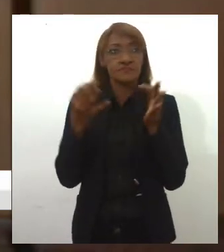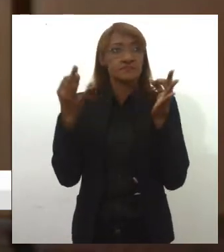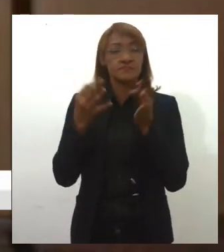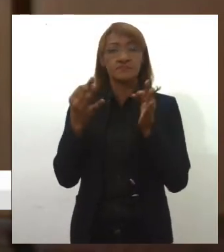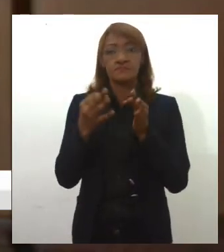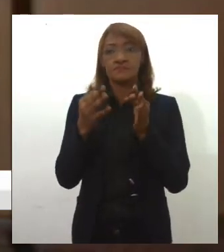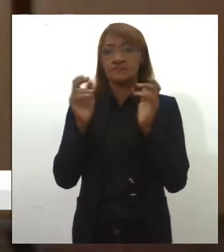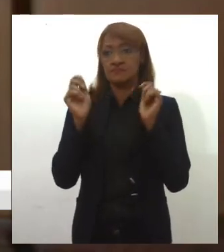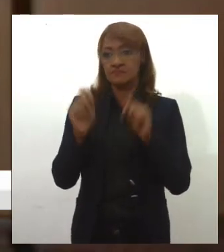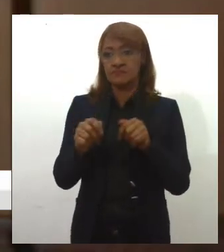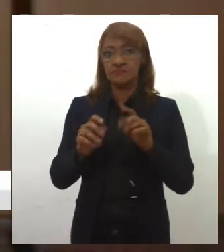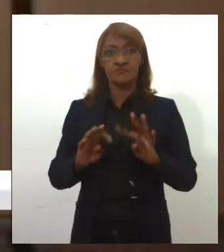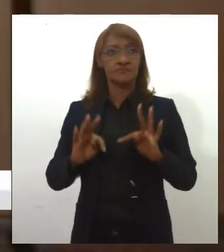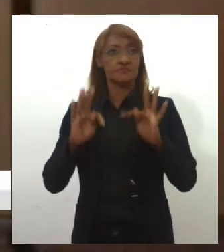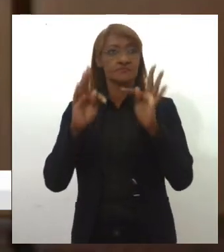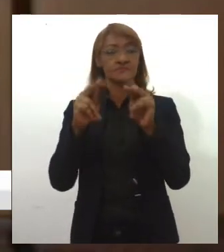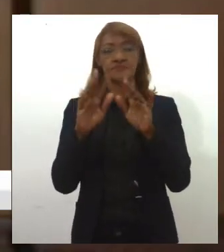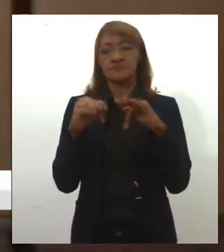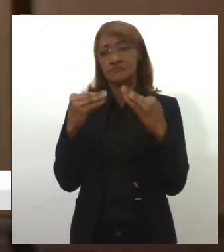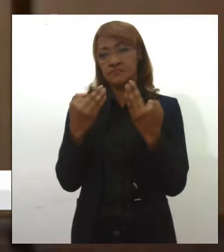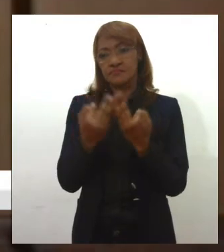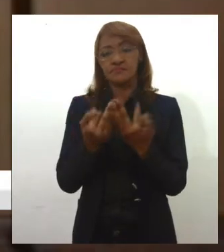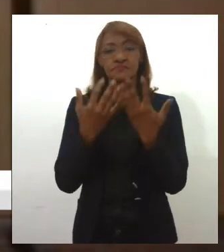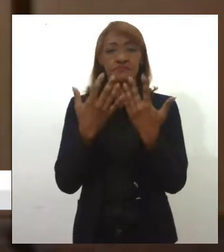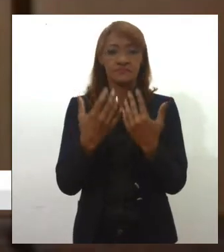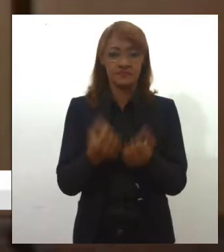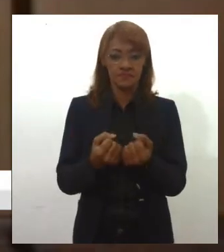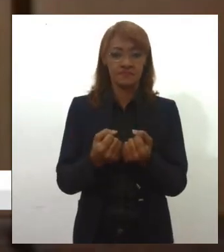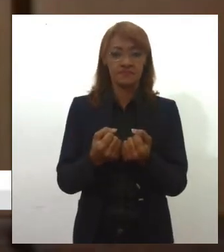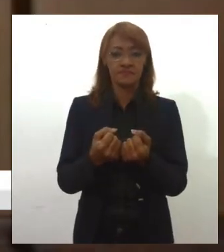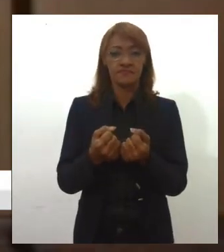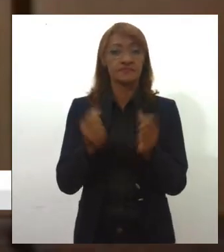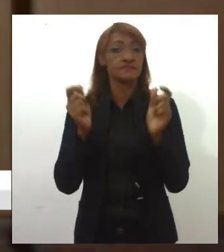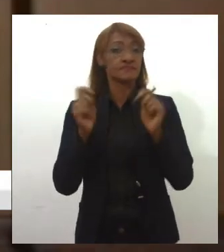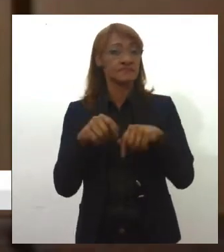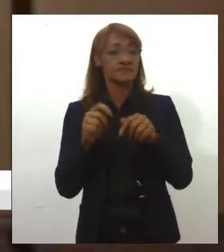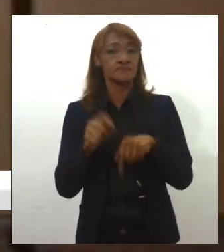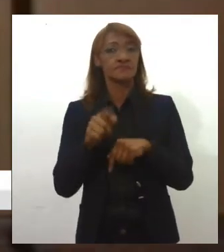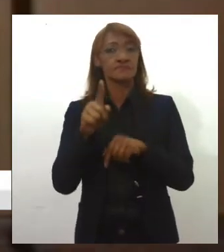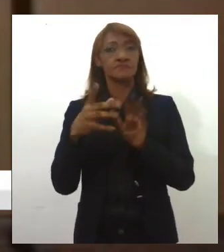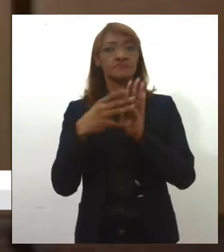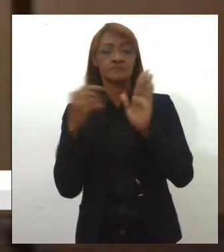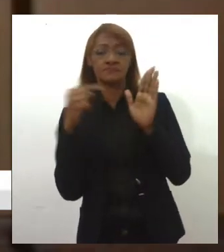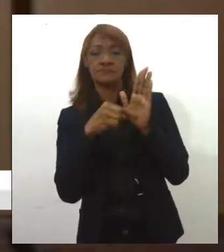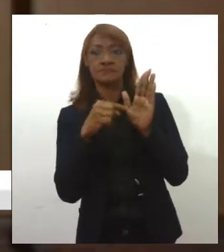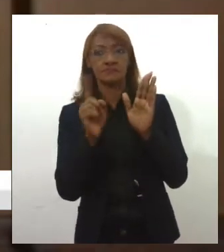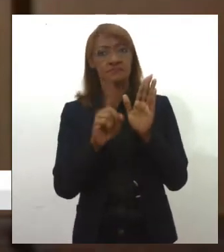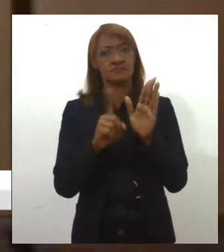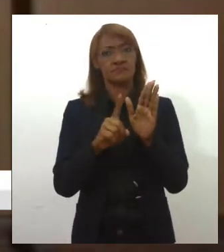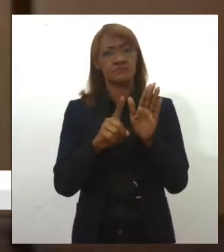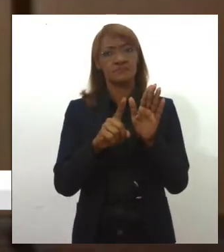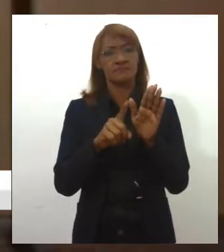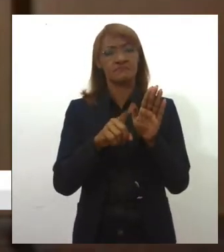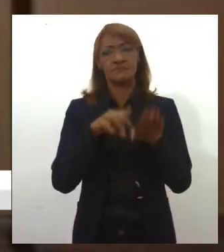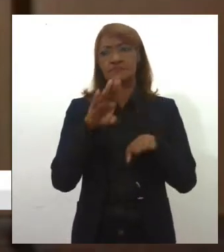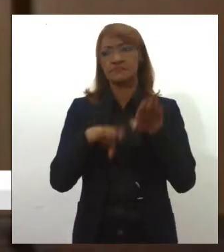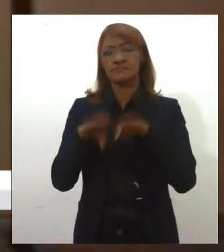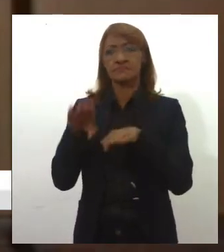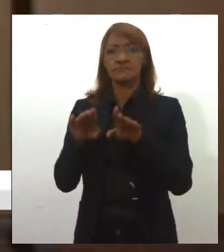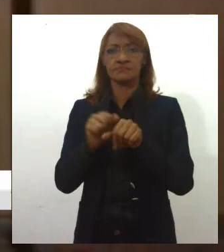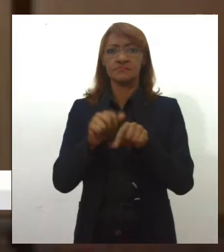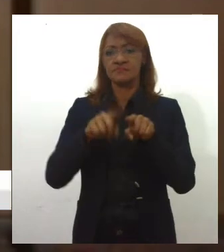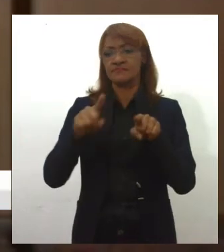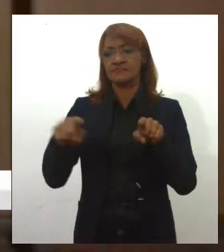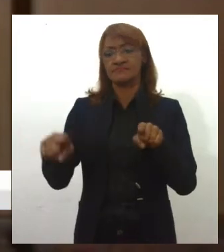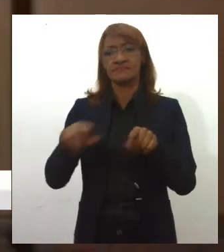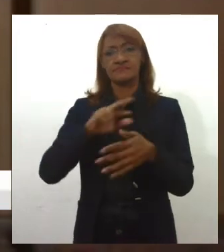todas as famílias que adotam o homeschool adotam esse modelo aqui. Isso varia Sim. muito, né? Essas práticas